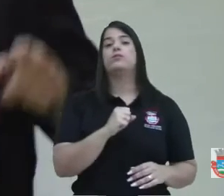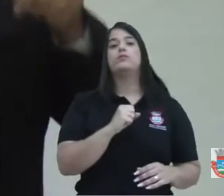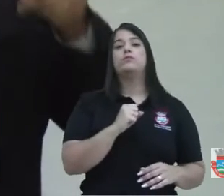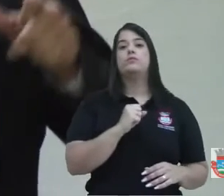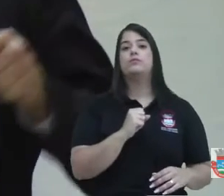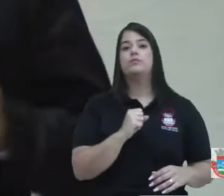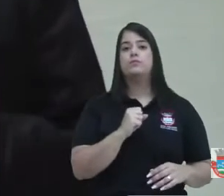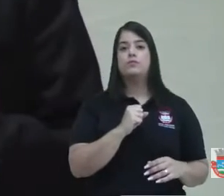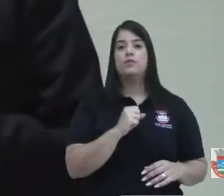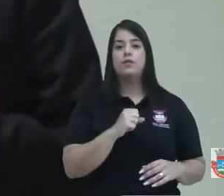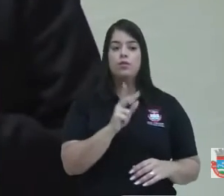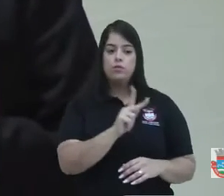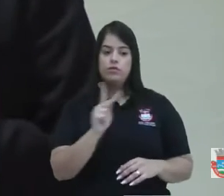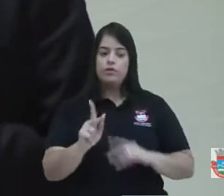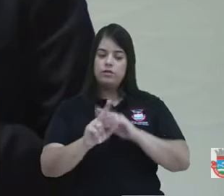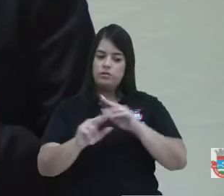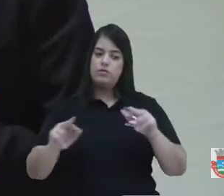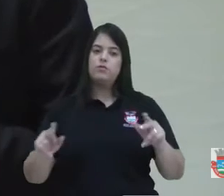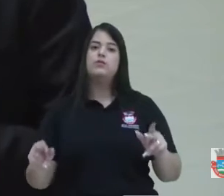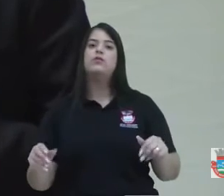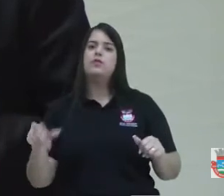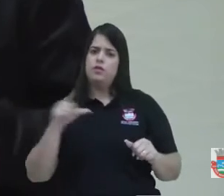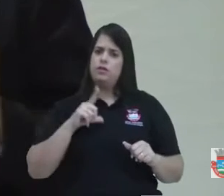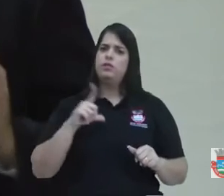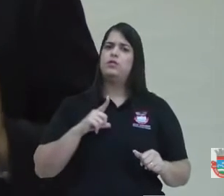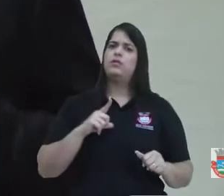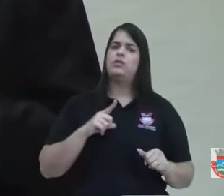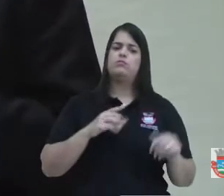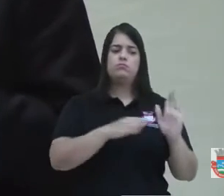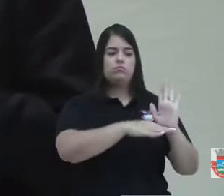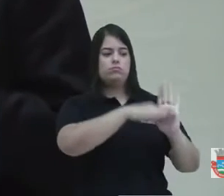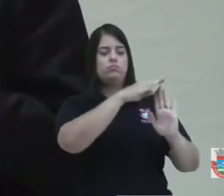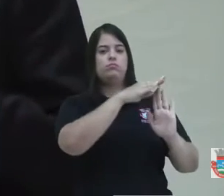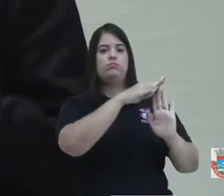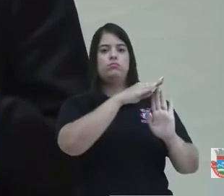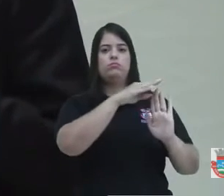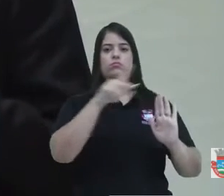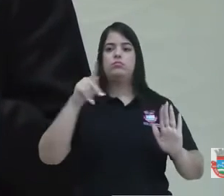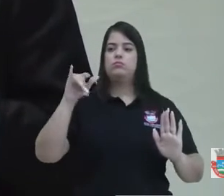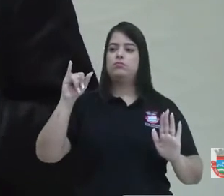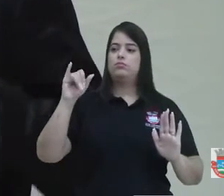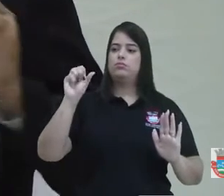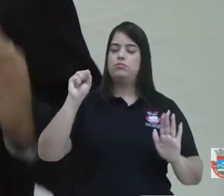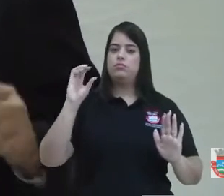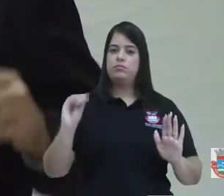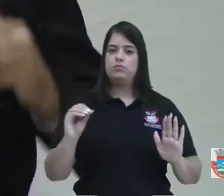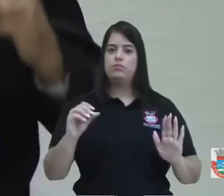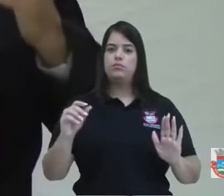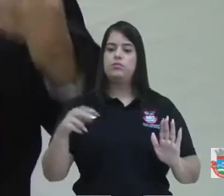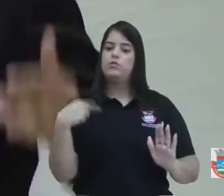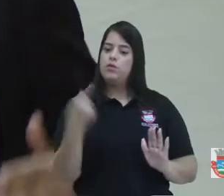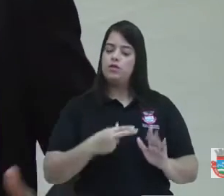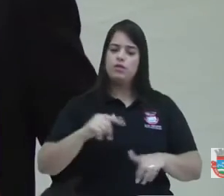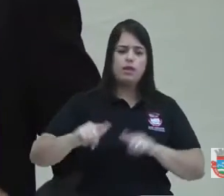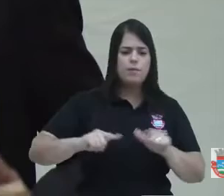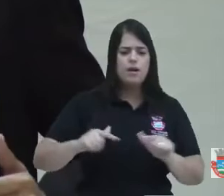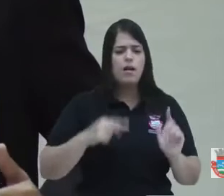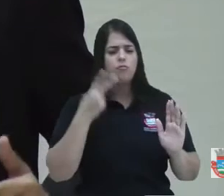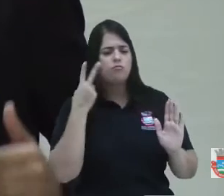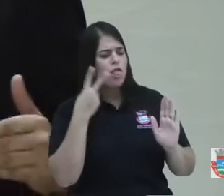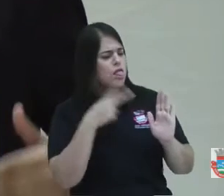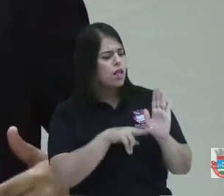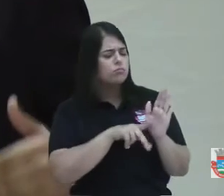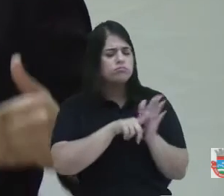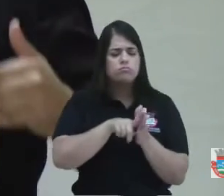para os professores receber o seu reajuste. Então, vamos aqui trabalhar no projeto, vamos ler